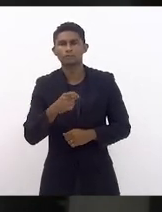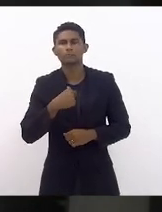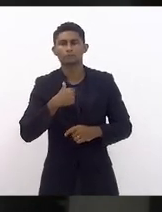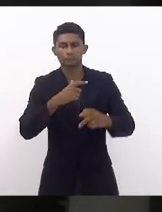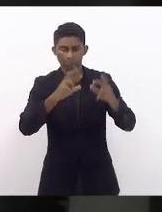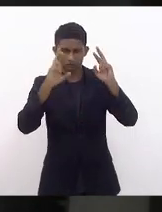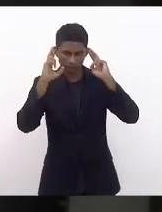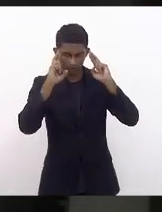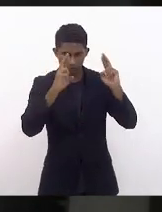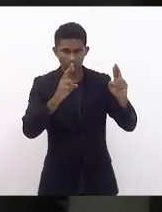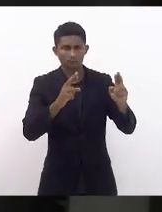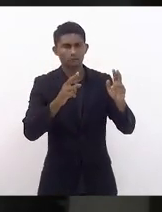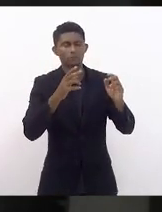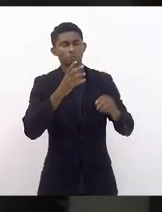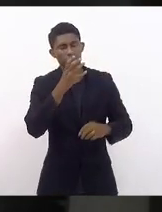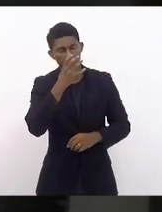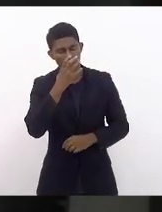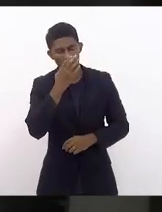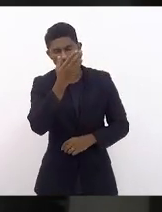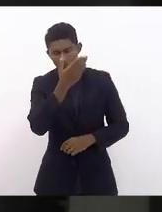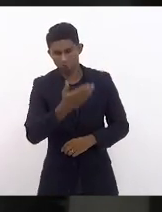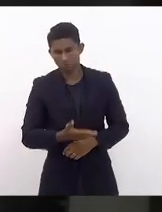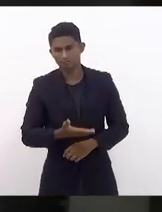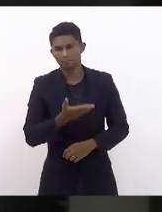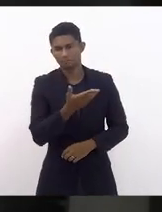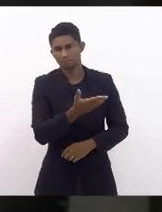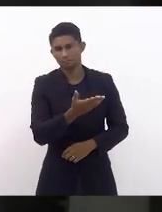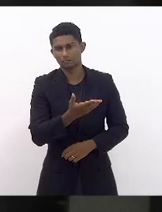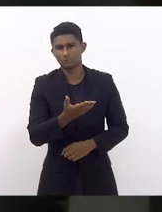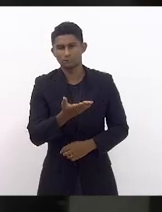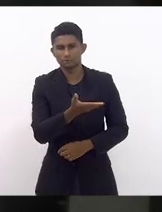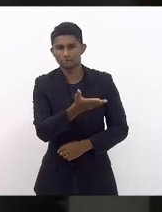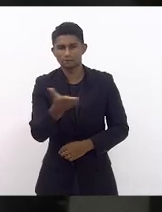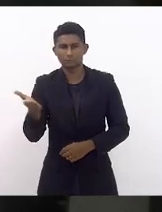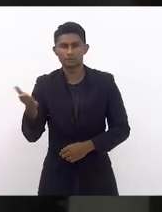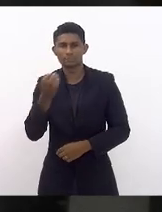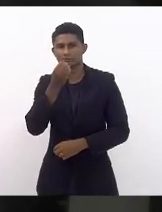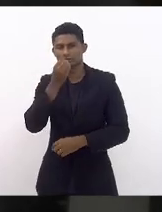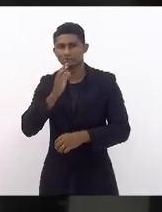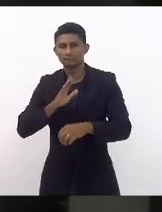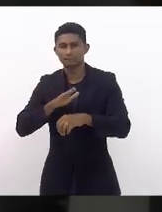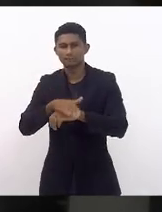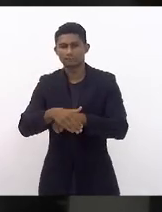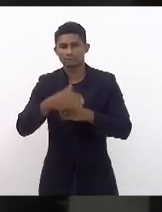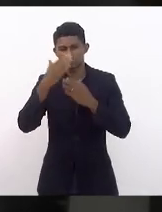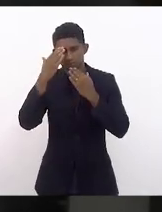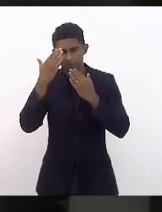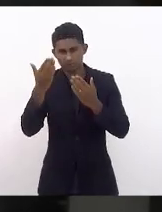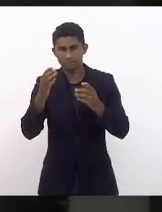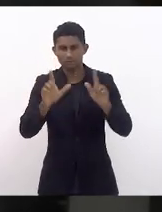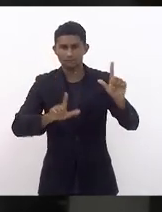e admiração pelo homenageado. Tenham todos uma boa noite. Obrigada, TV